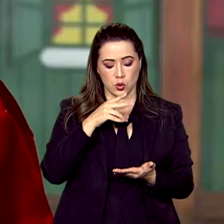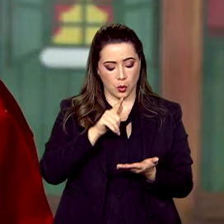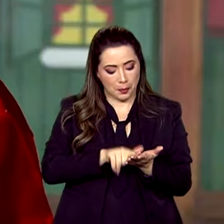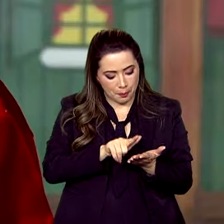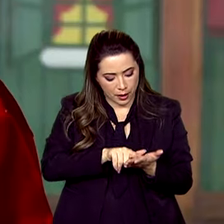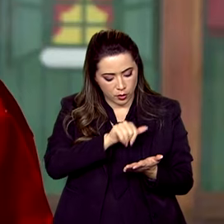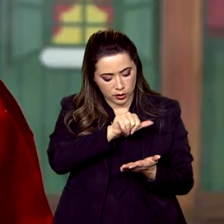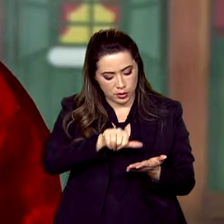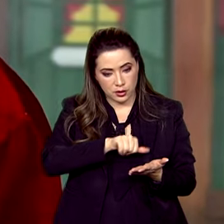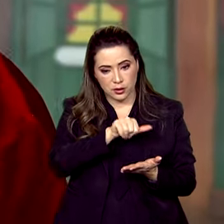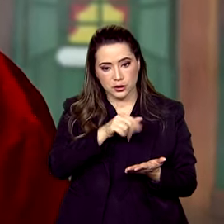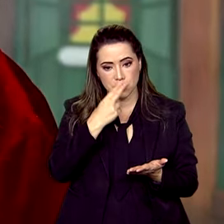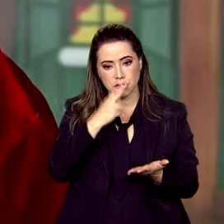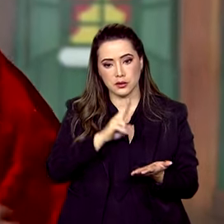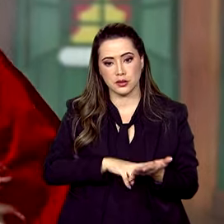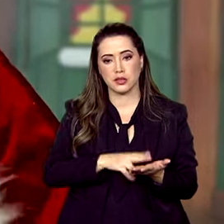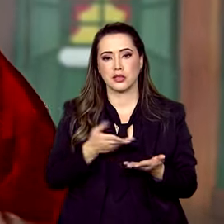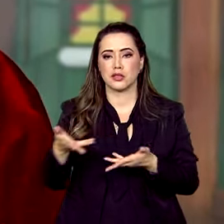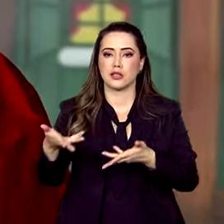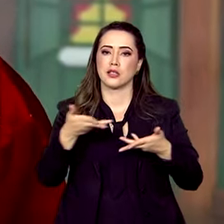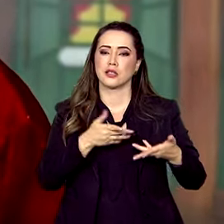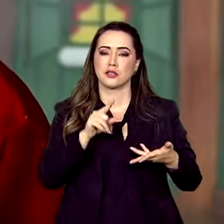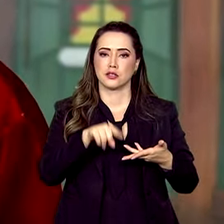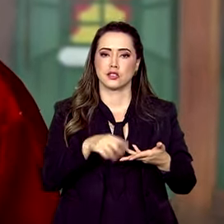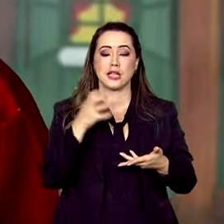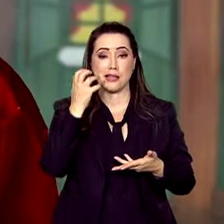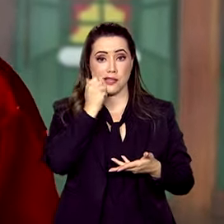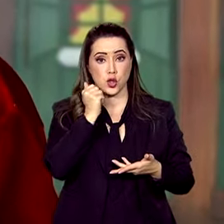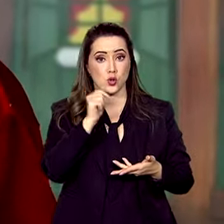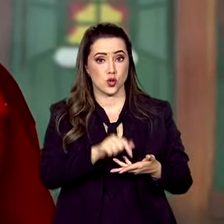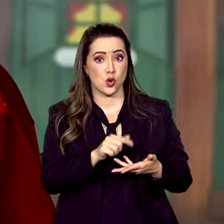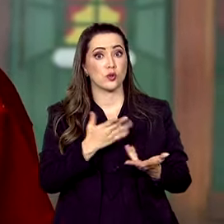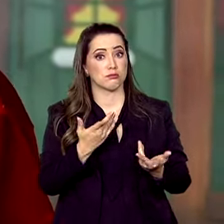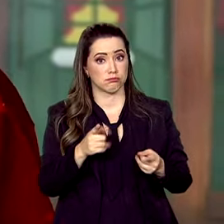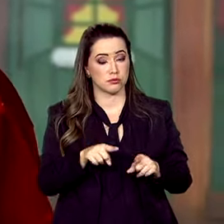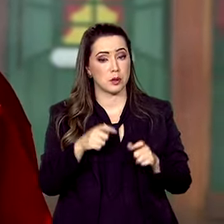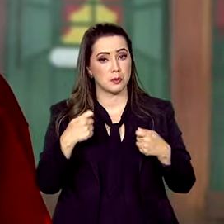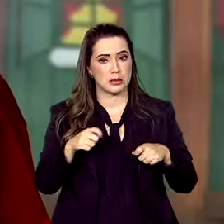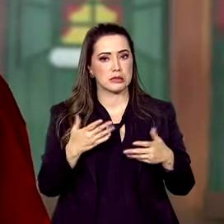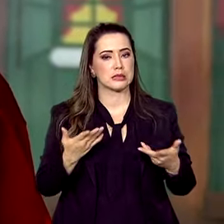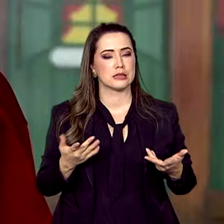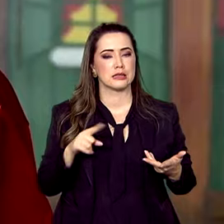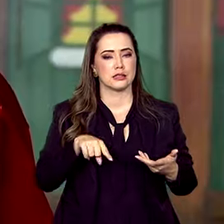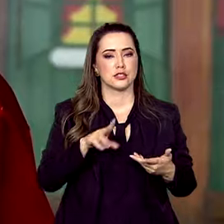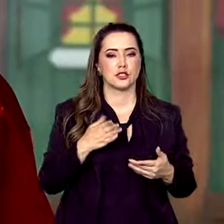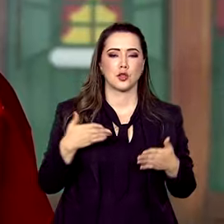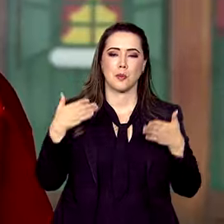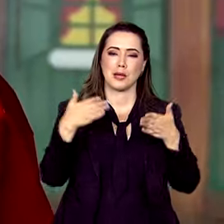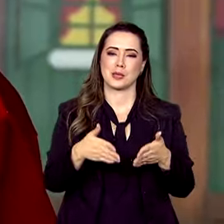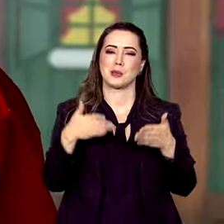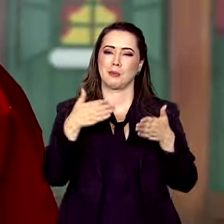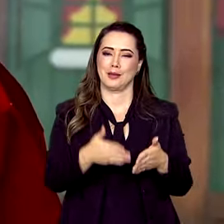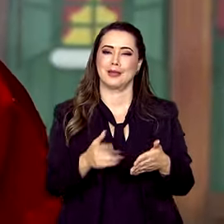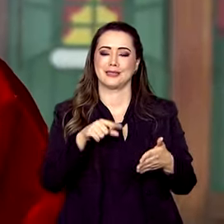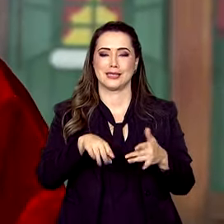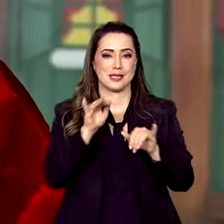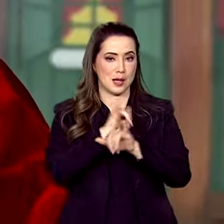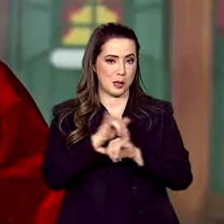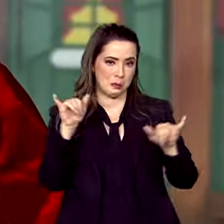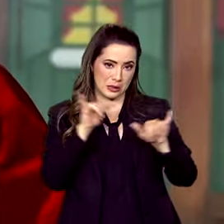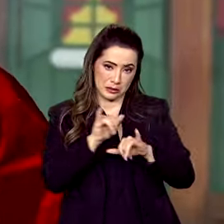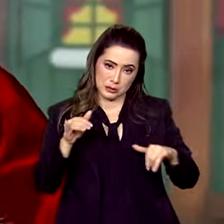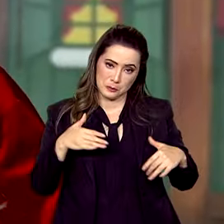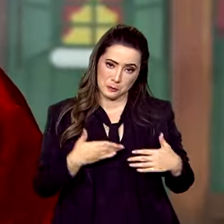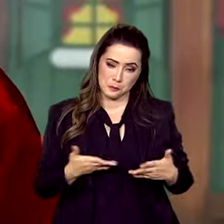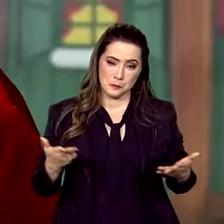dessas cartinhas, dessa recepção, dessas adoções. Enfim, fazer parte de toda essa campanha